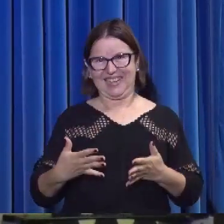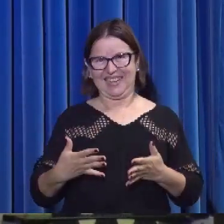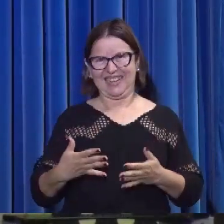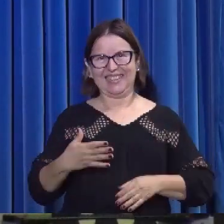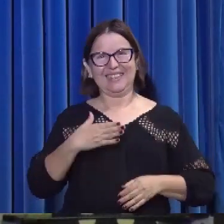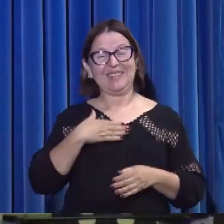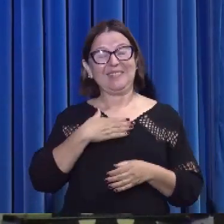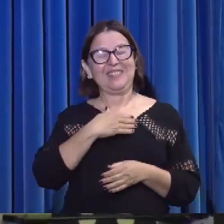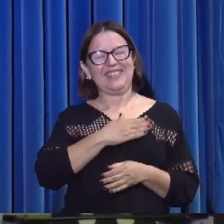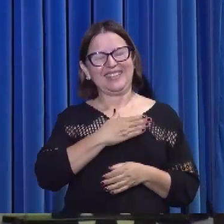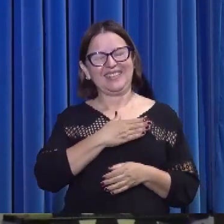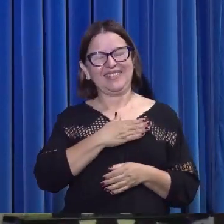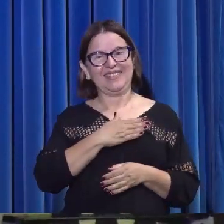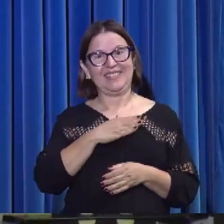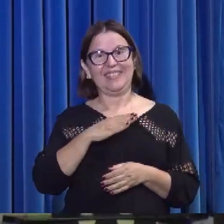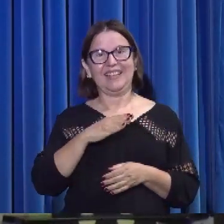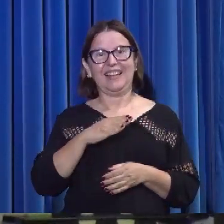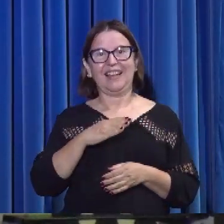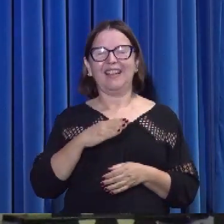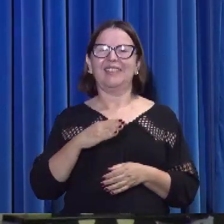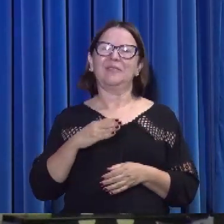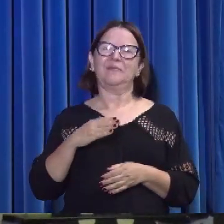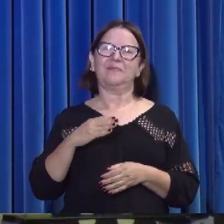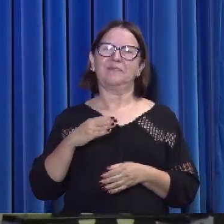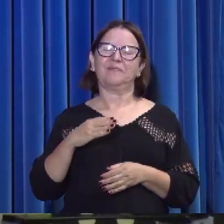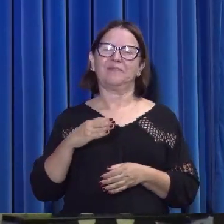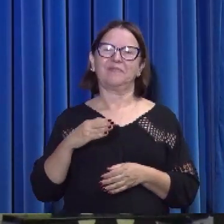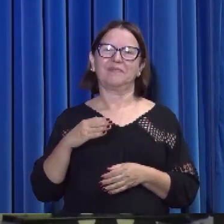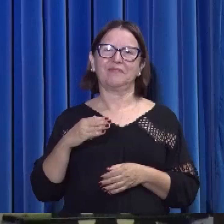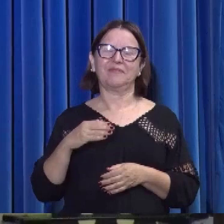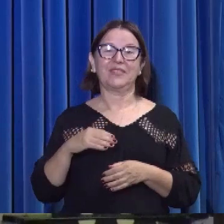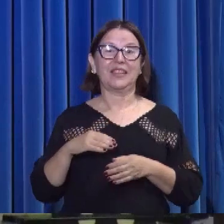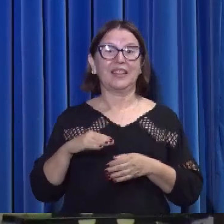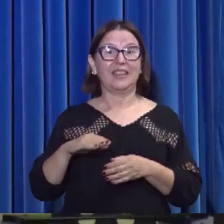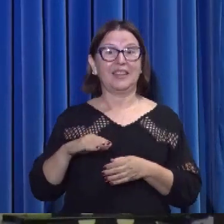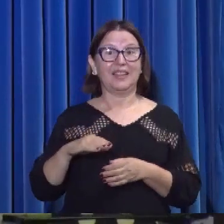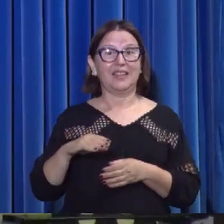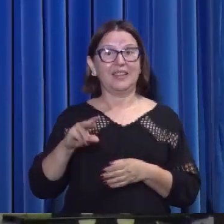daquele dia, eu não tive mais